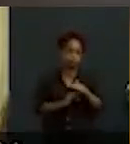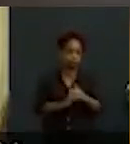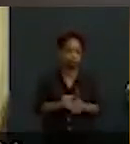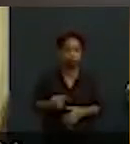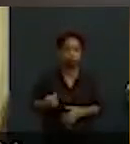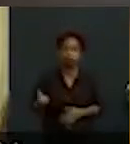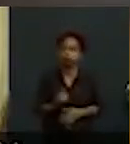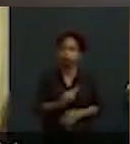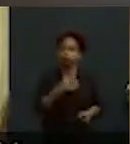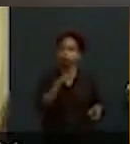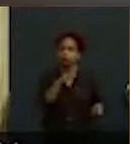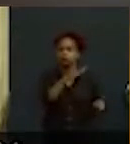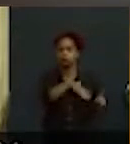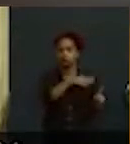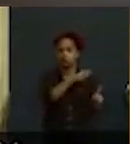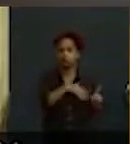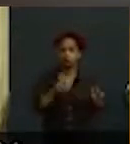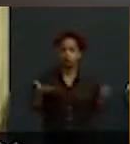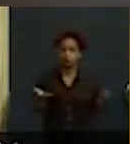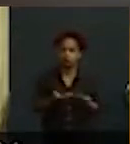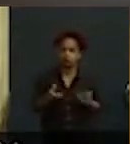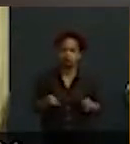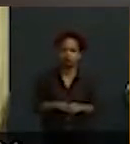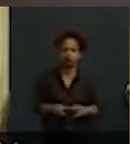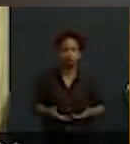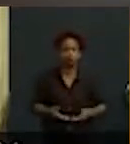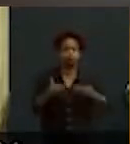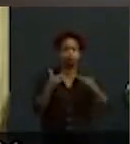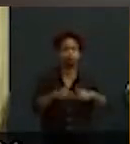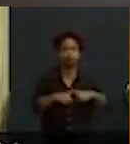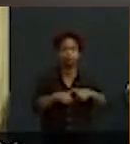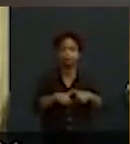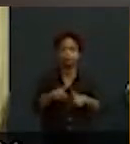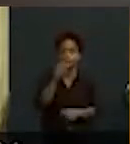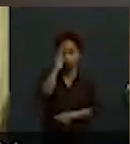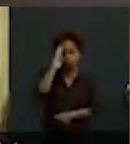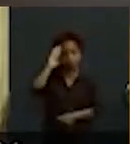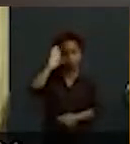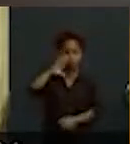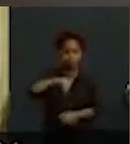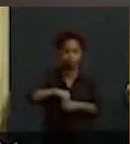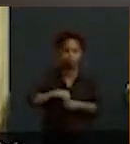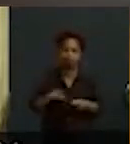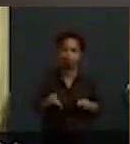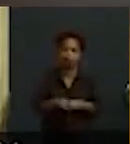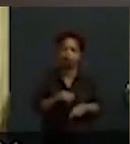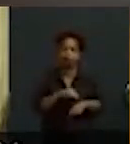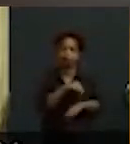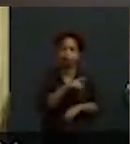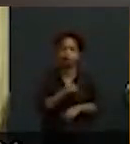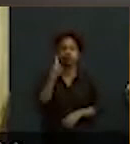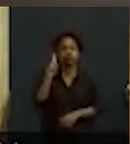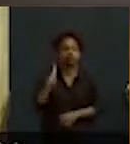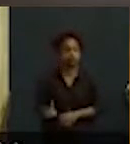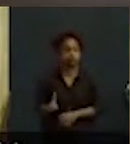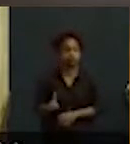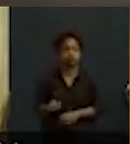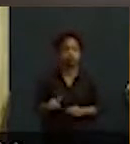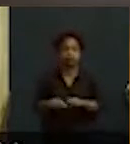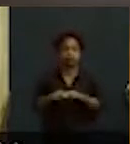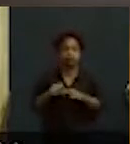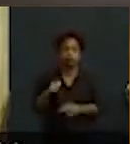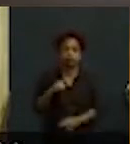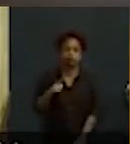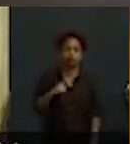nosso homenageado também tem uma destacada atuação acadêmica. Além de mestre em Direito pela Universidade